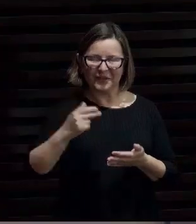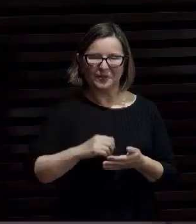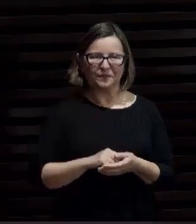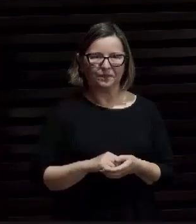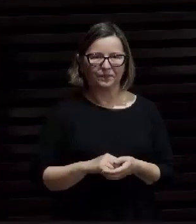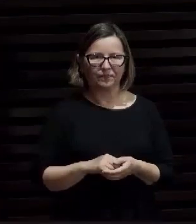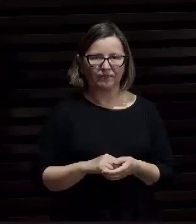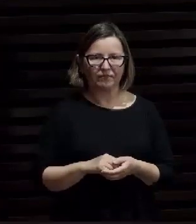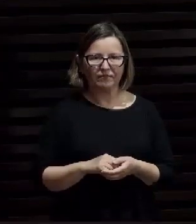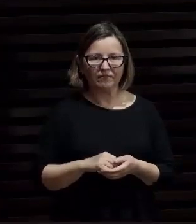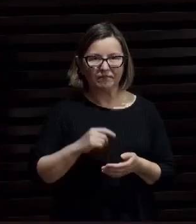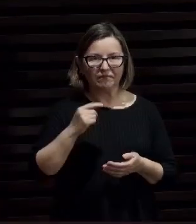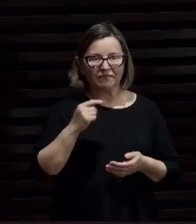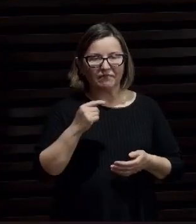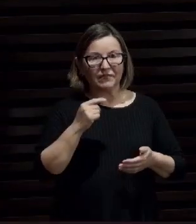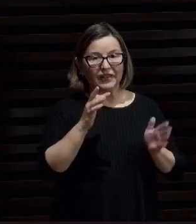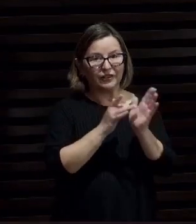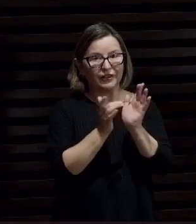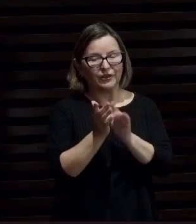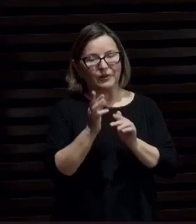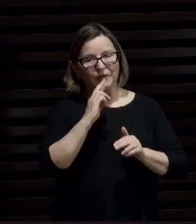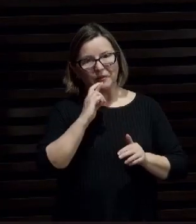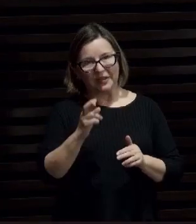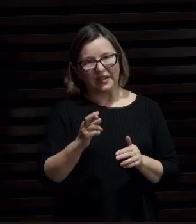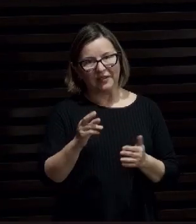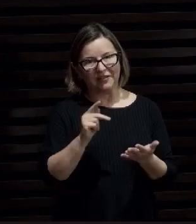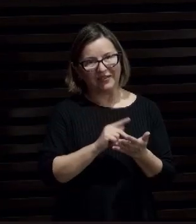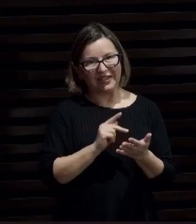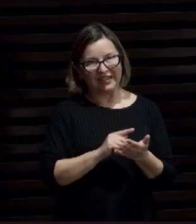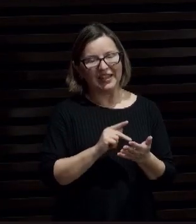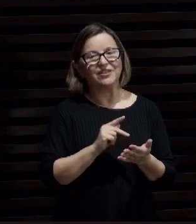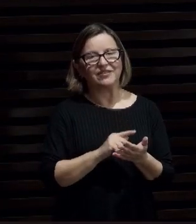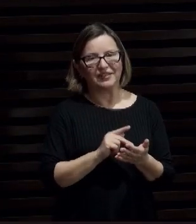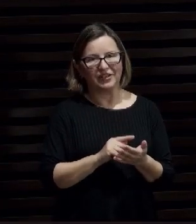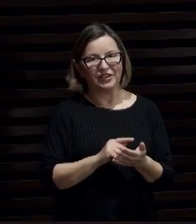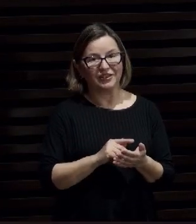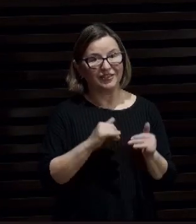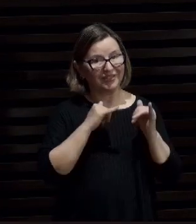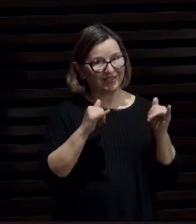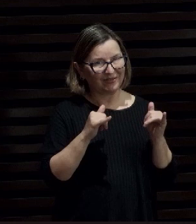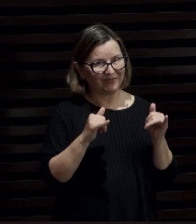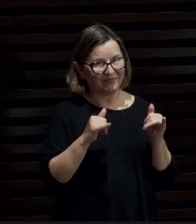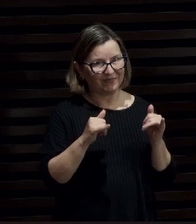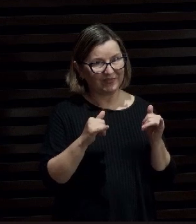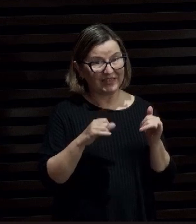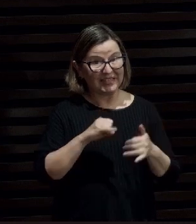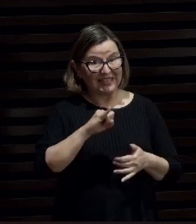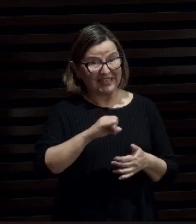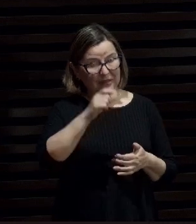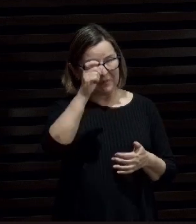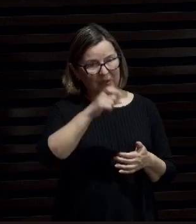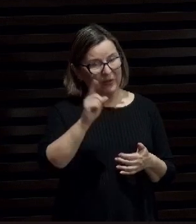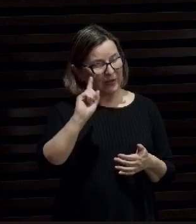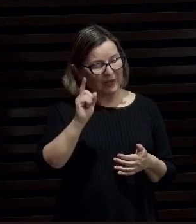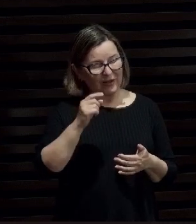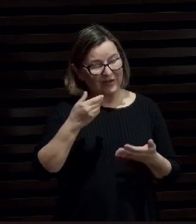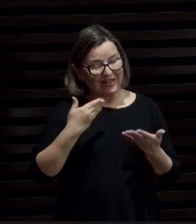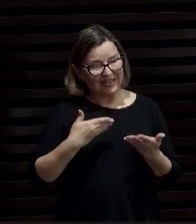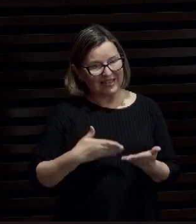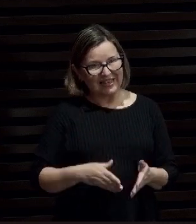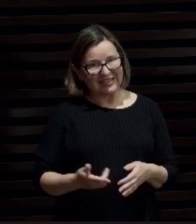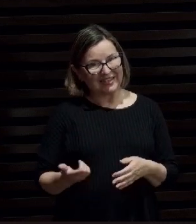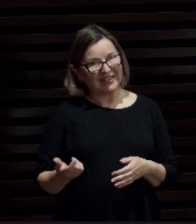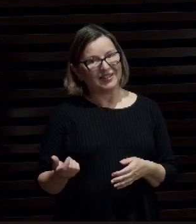A isto respondeu Jesus: em verdade te digo, que se alguém não nascer de